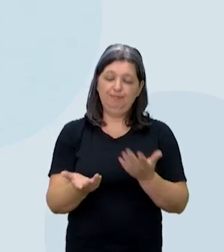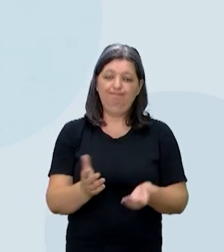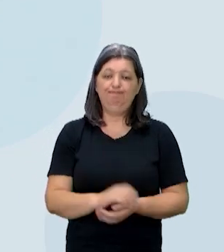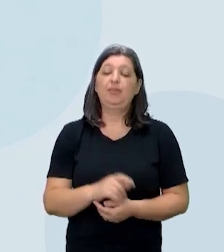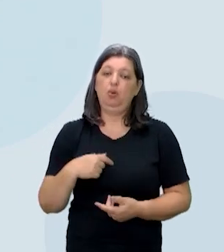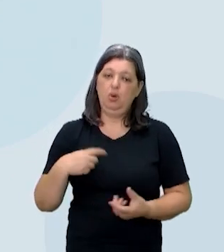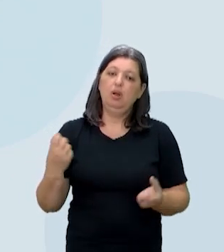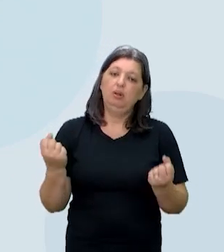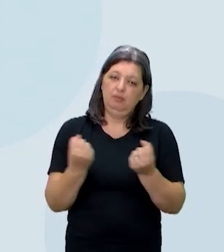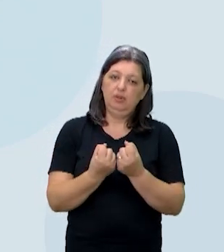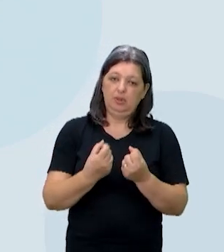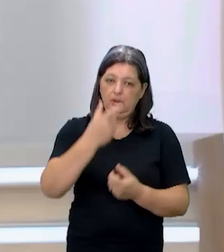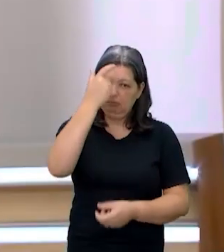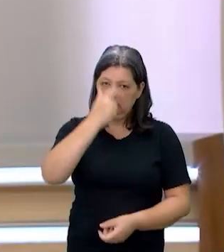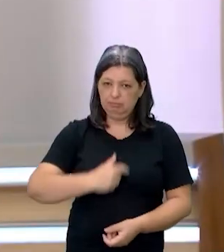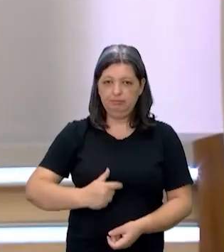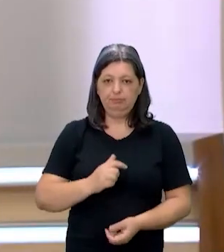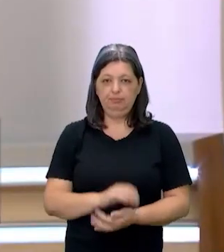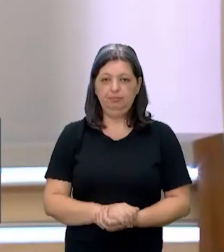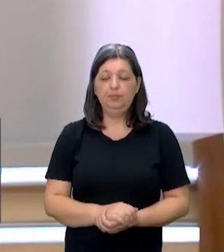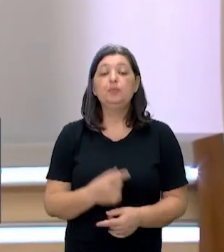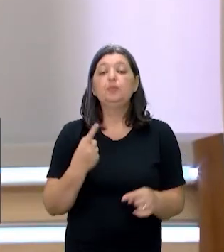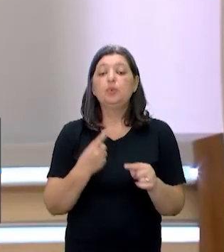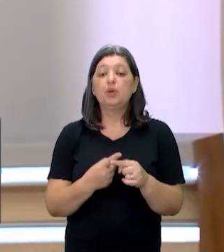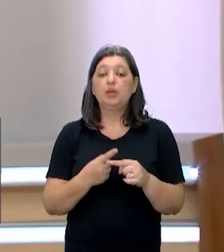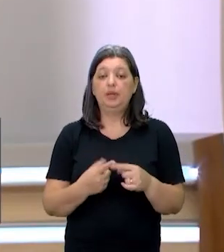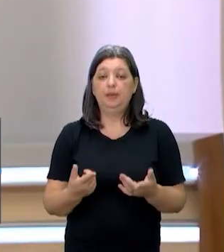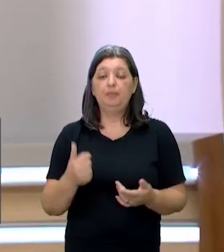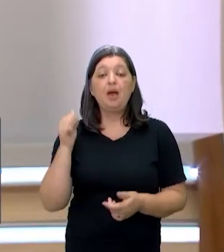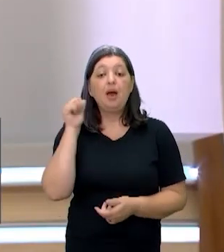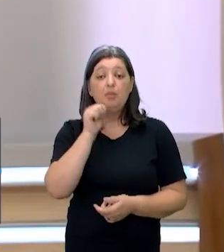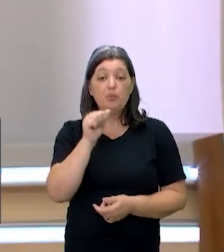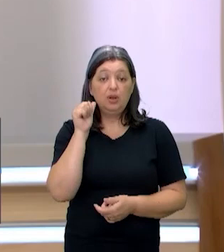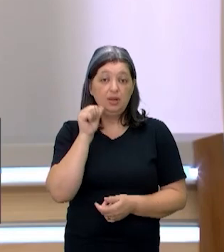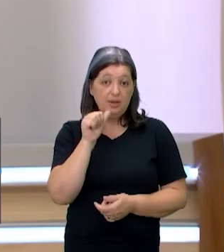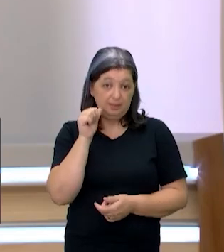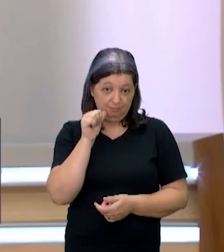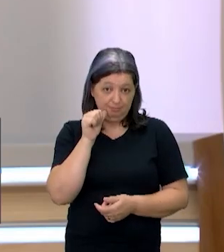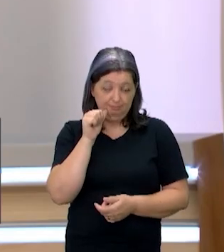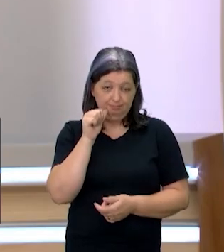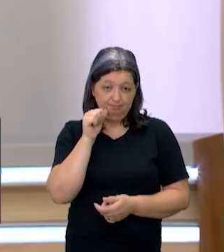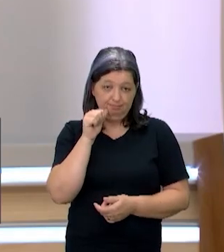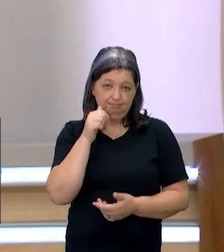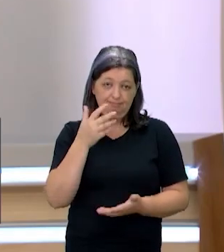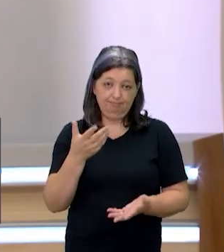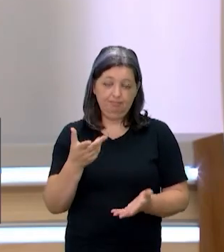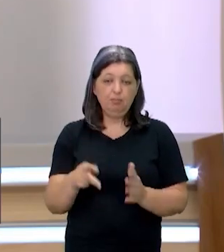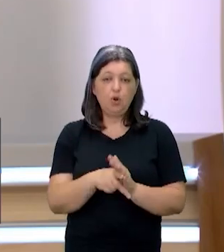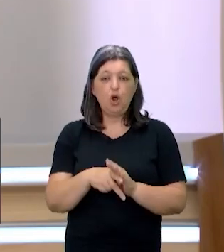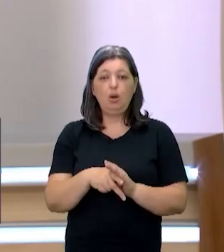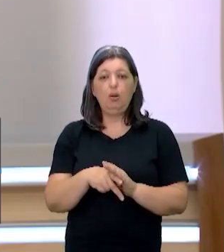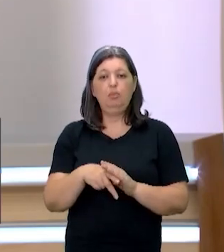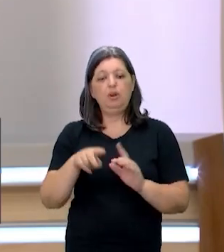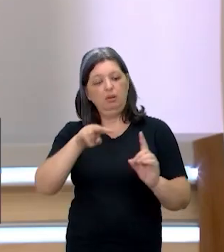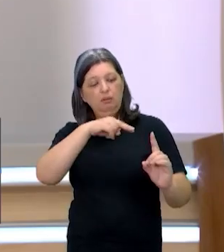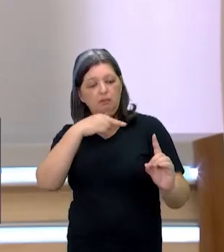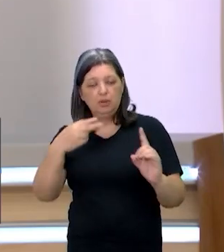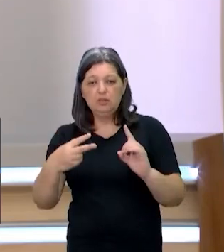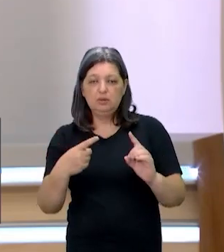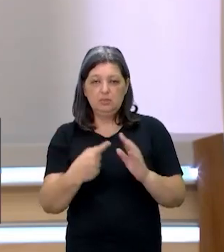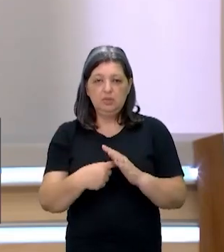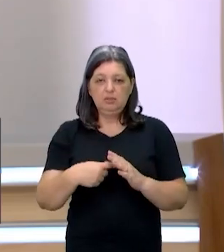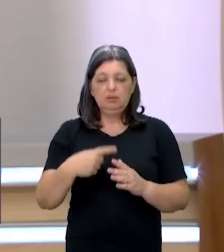minha causa, pode voltar para mim. Por quê? A mulher, né, na questão da visão ali, do visual,